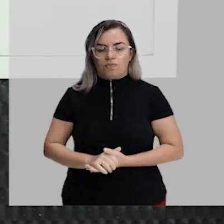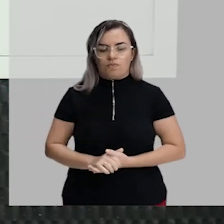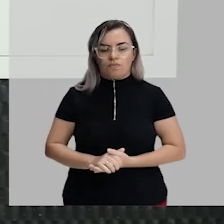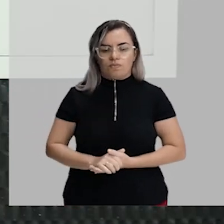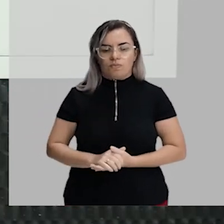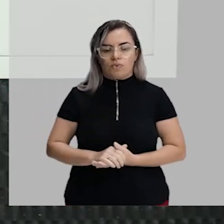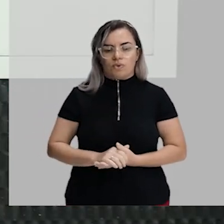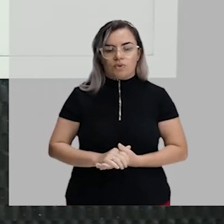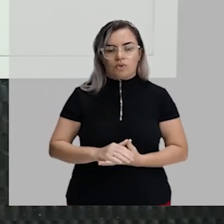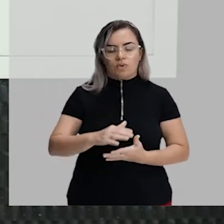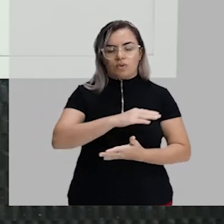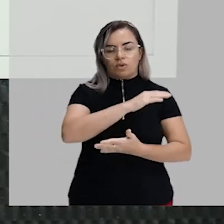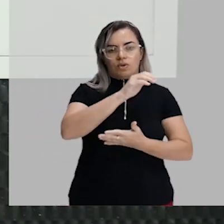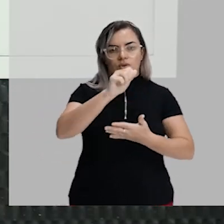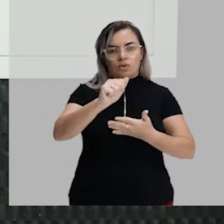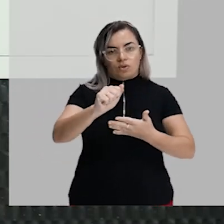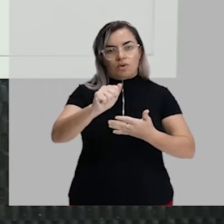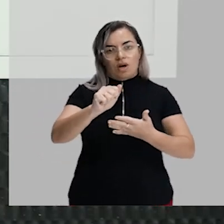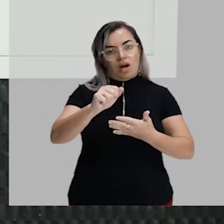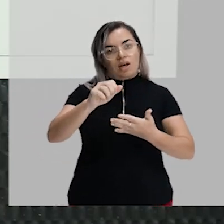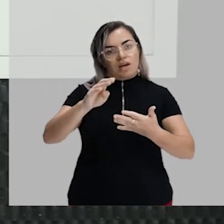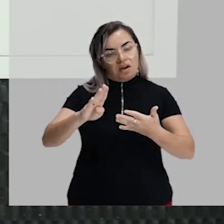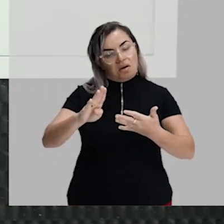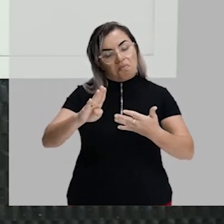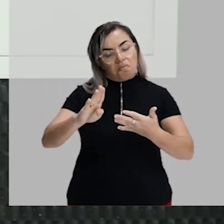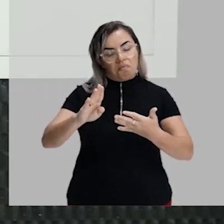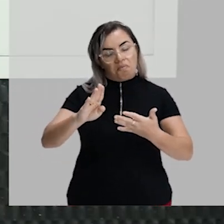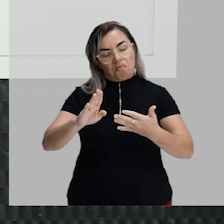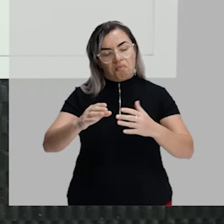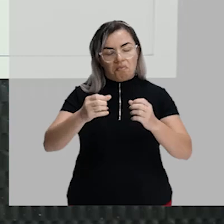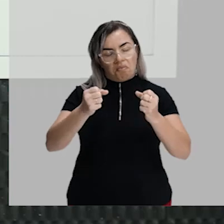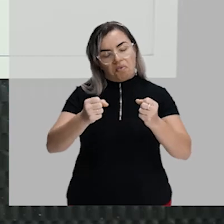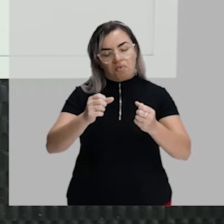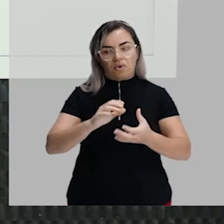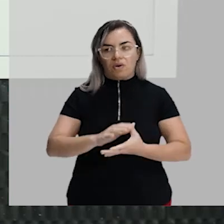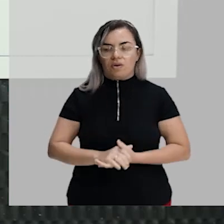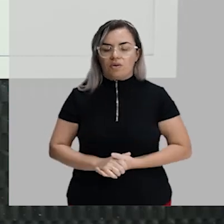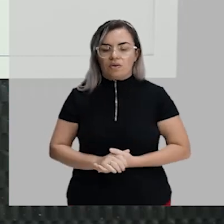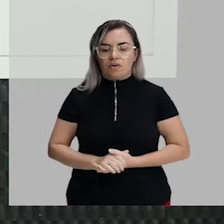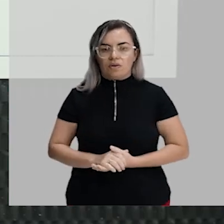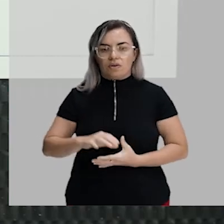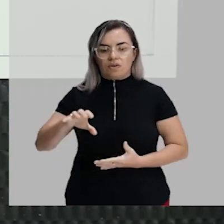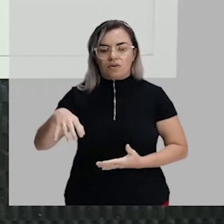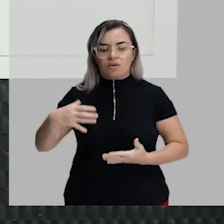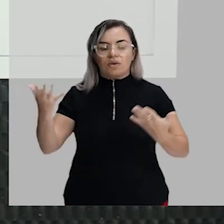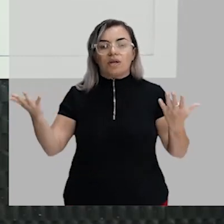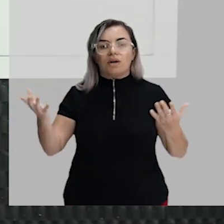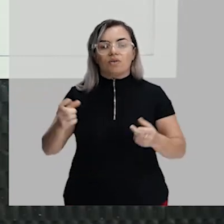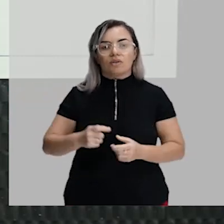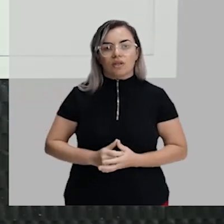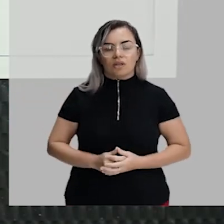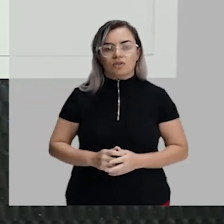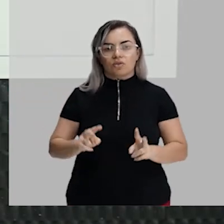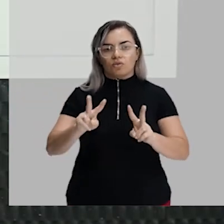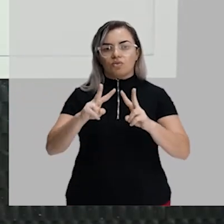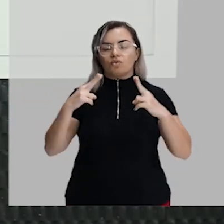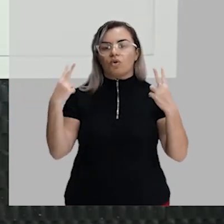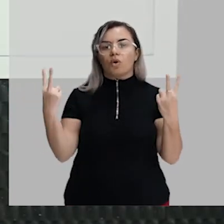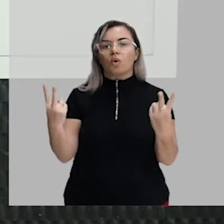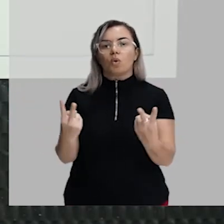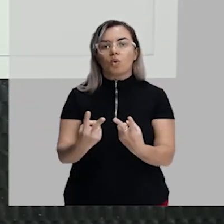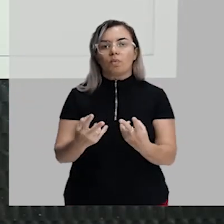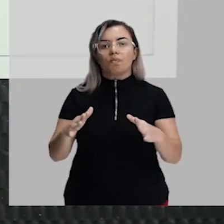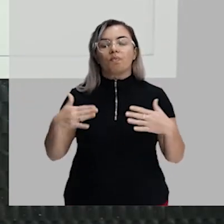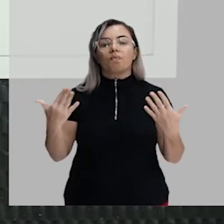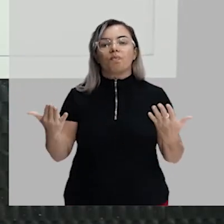B. Então, estamos entre a letra A e a letra B, certo? E o que acontece com o volume? O que está acontecendo